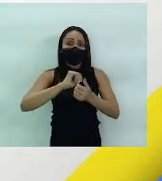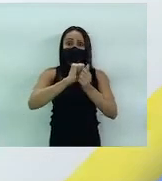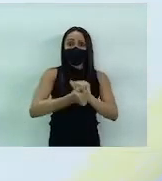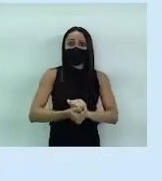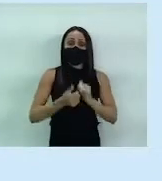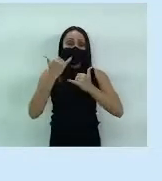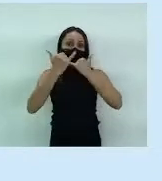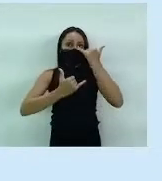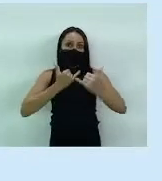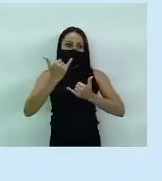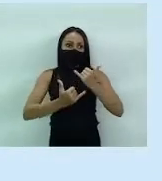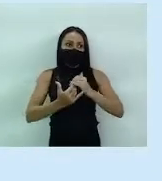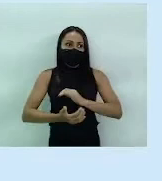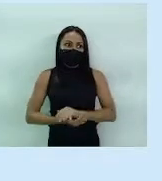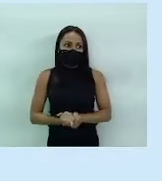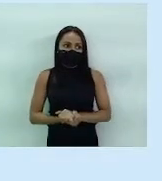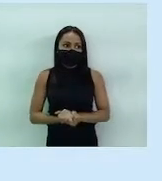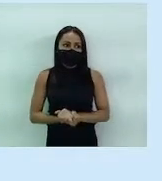lazer.